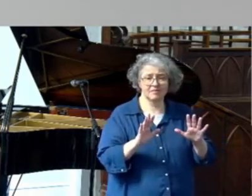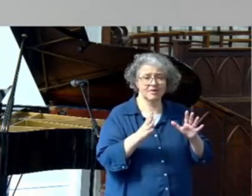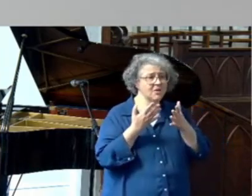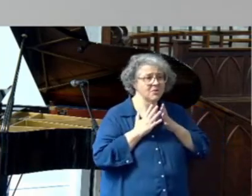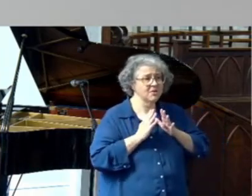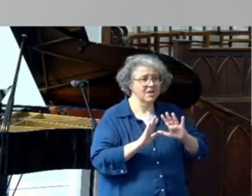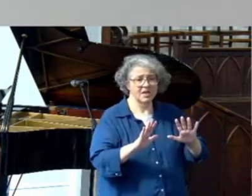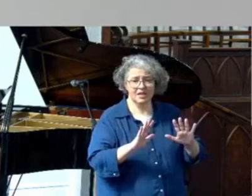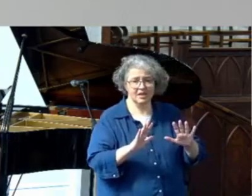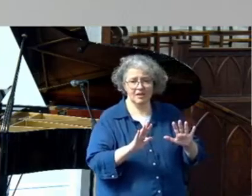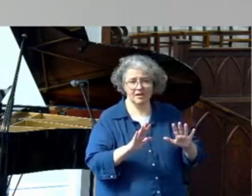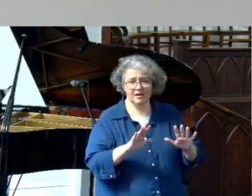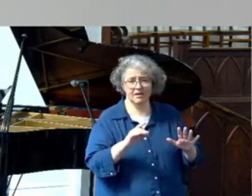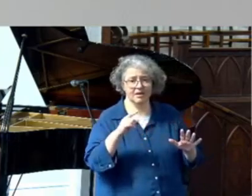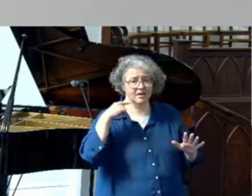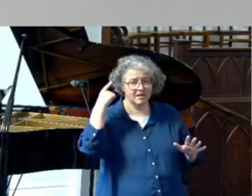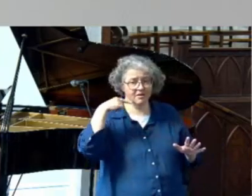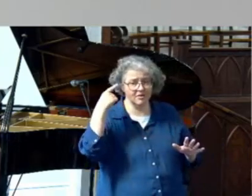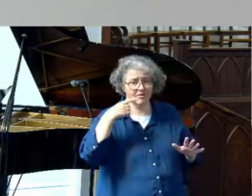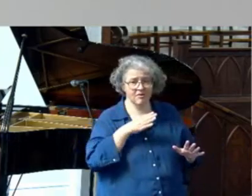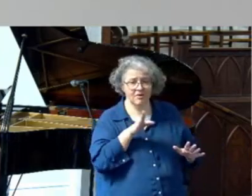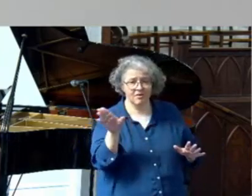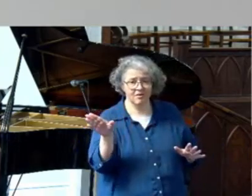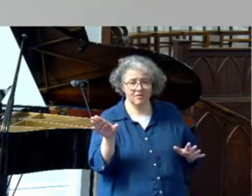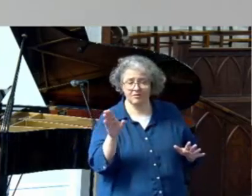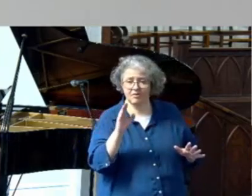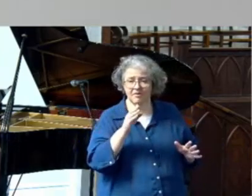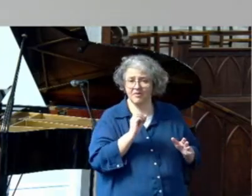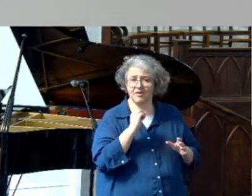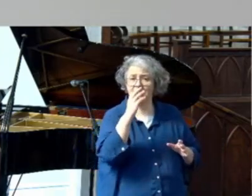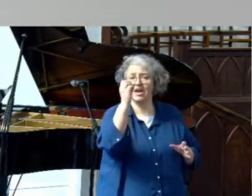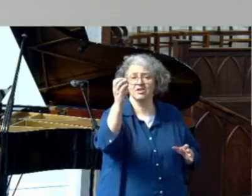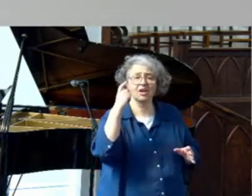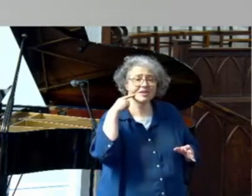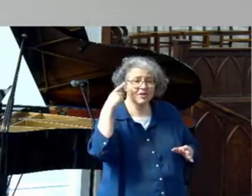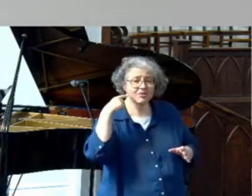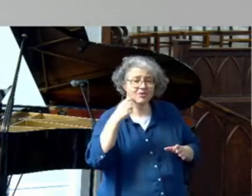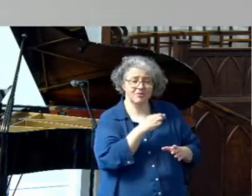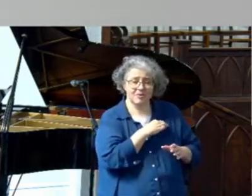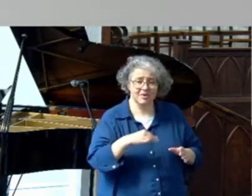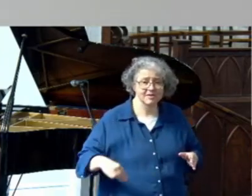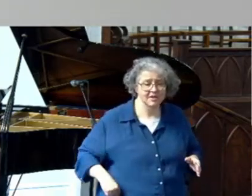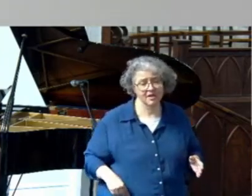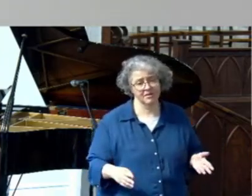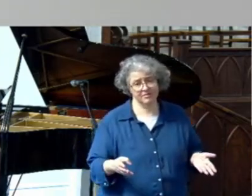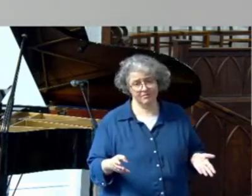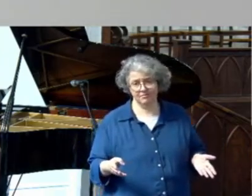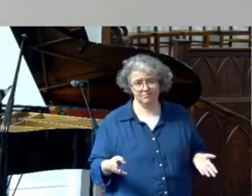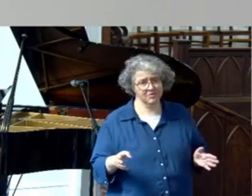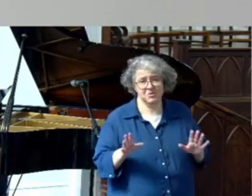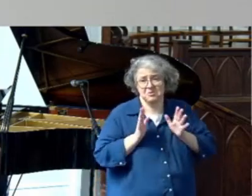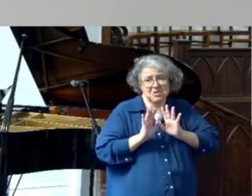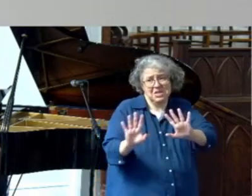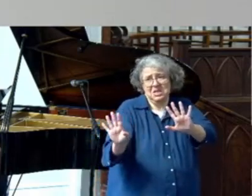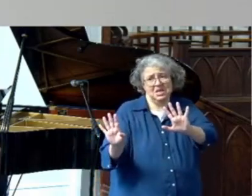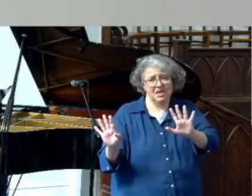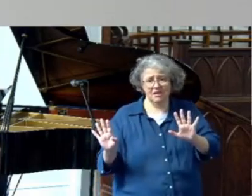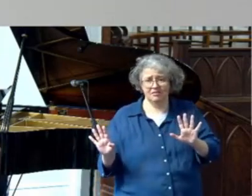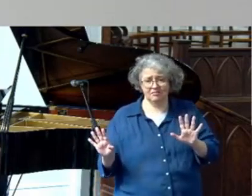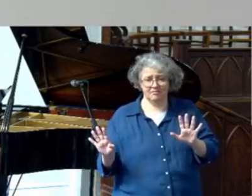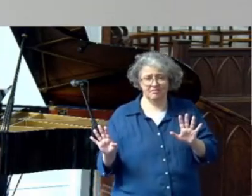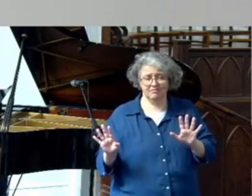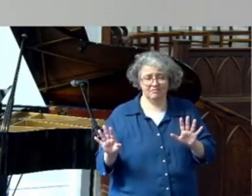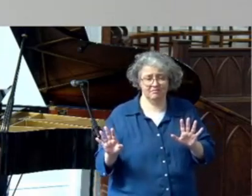aqui. Deixa eu te citar outra vez, um outro exemplo, diferente, mas que tem mais ou menos a mesma